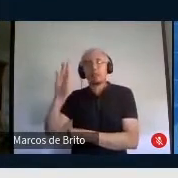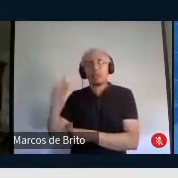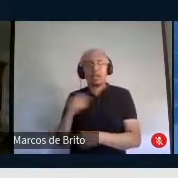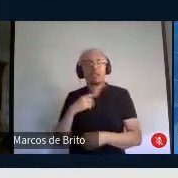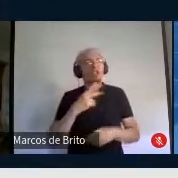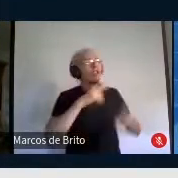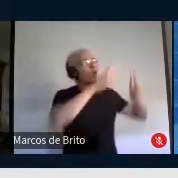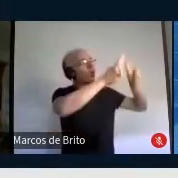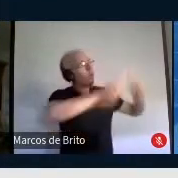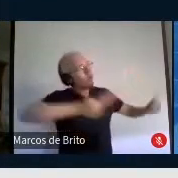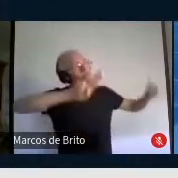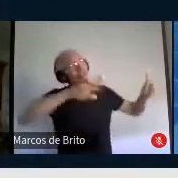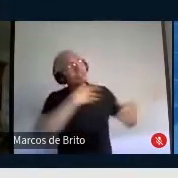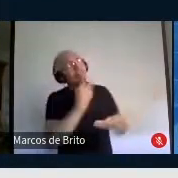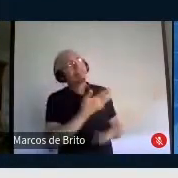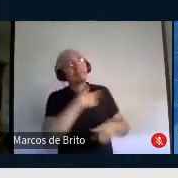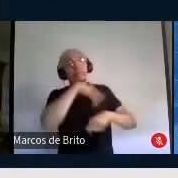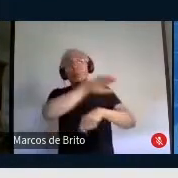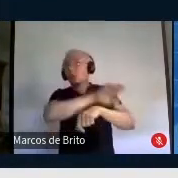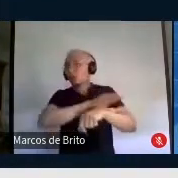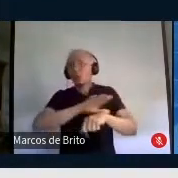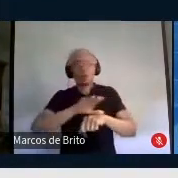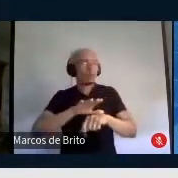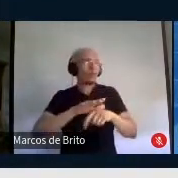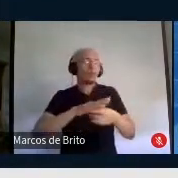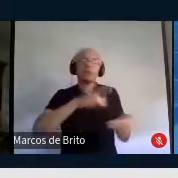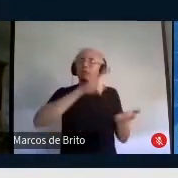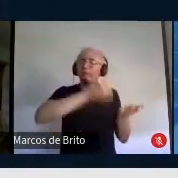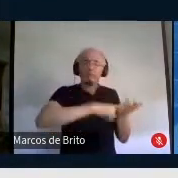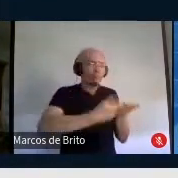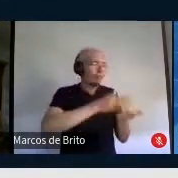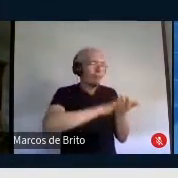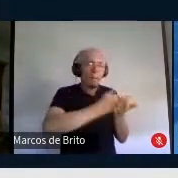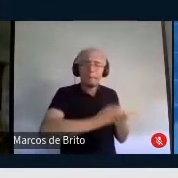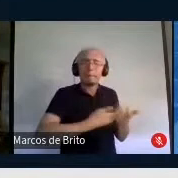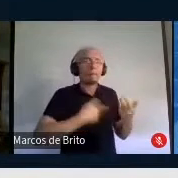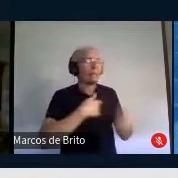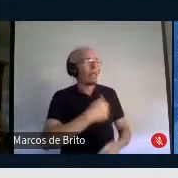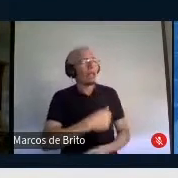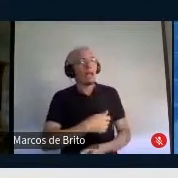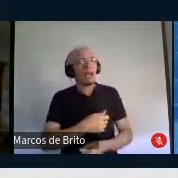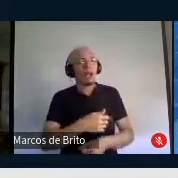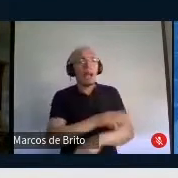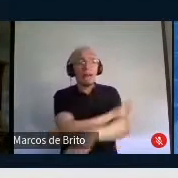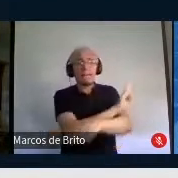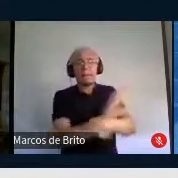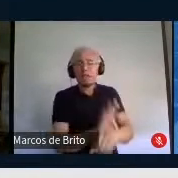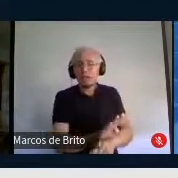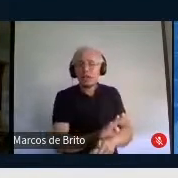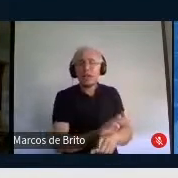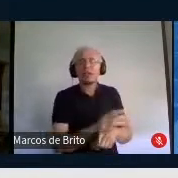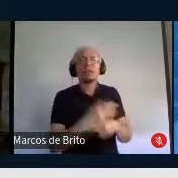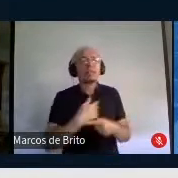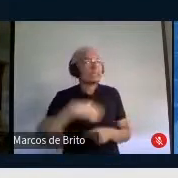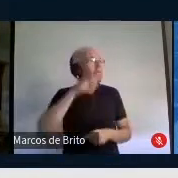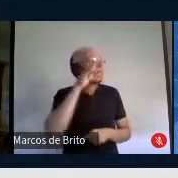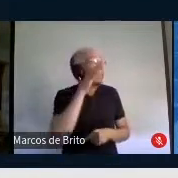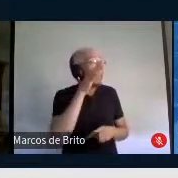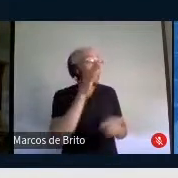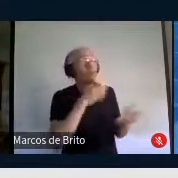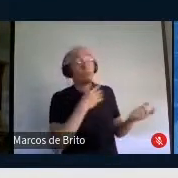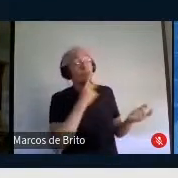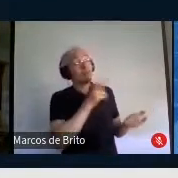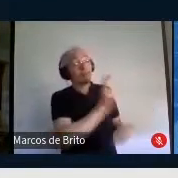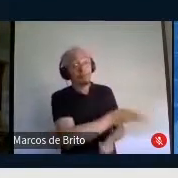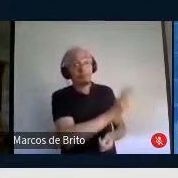ter feito o curso, né, de bacharelado em tradução e interpretação, que Carlos segue aí, como você mesmo